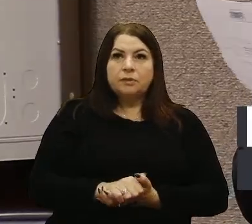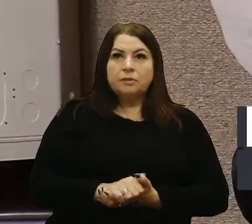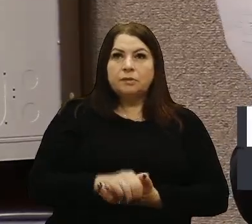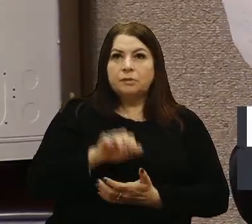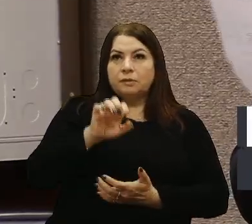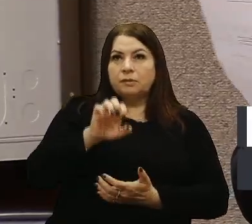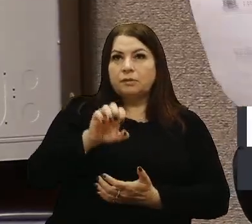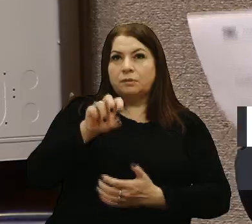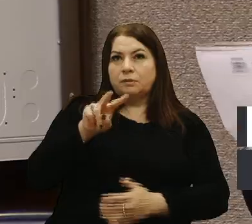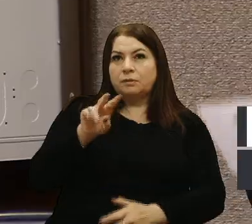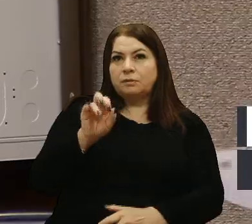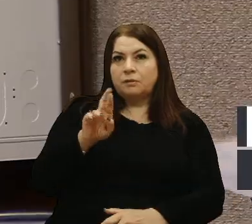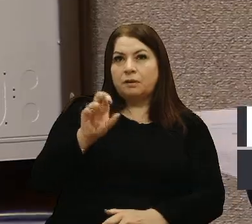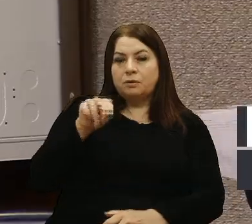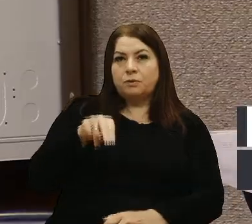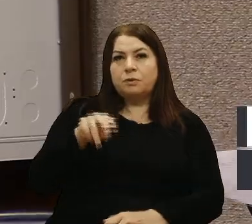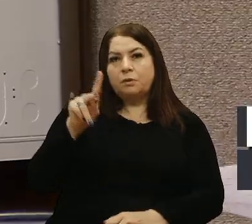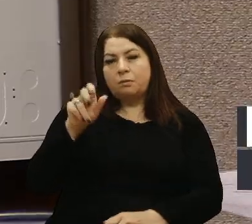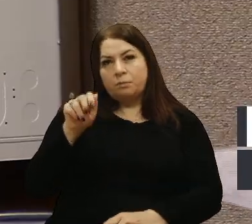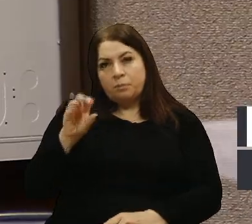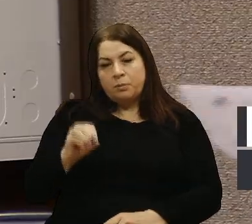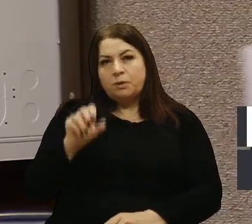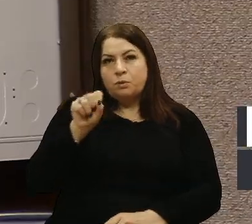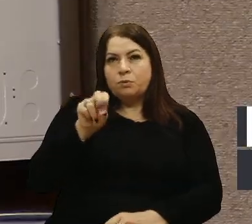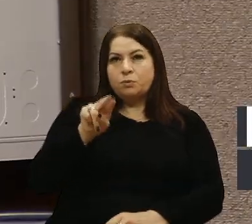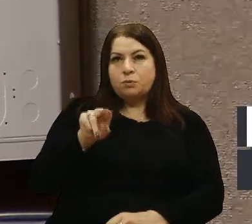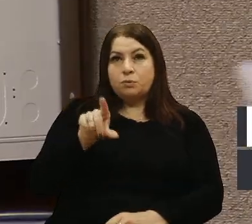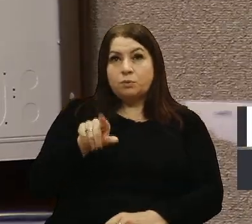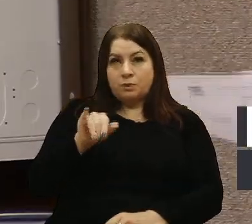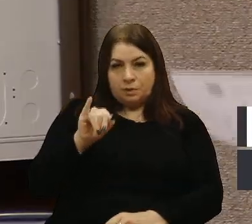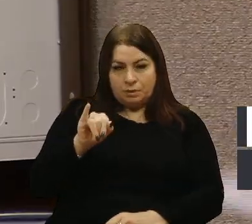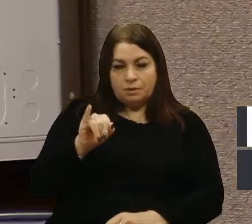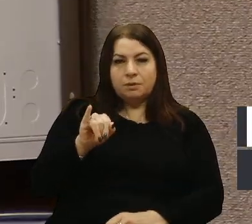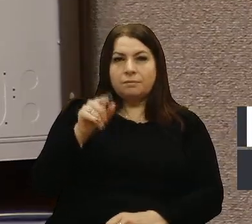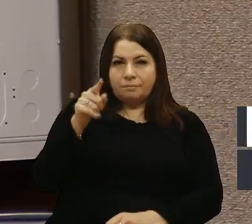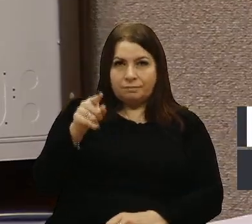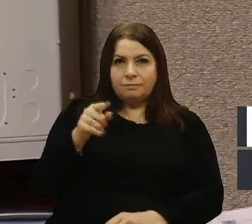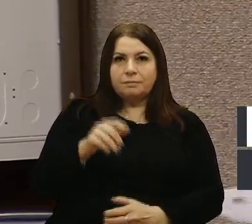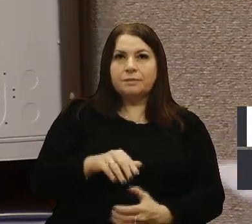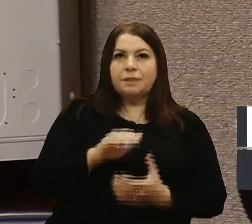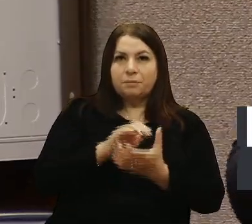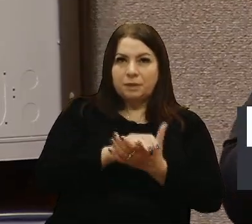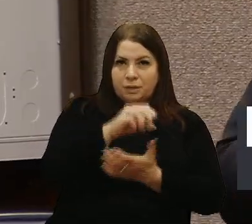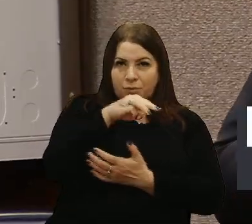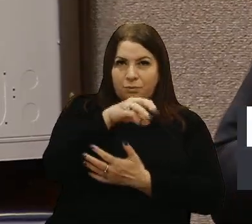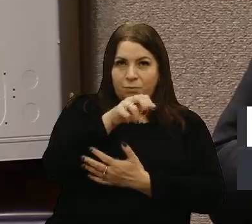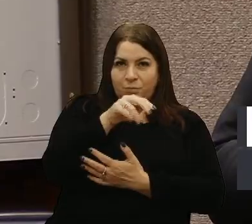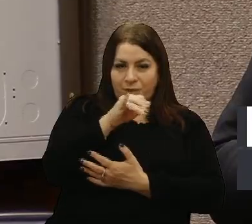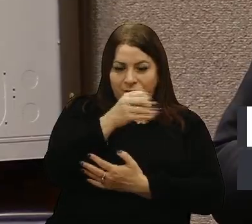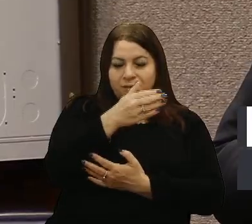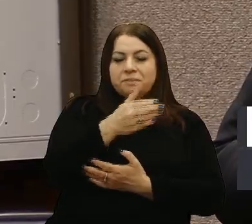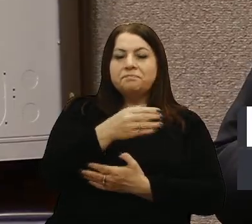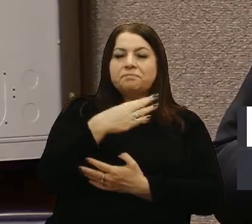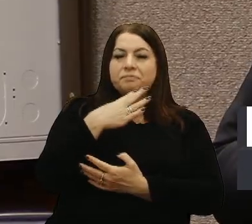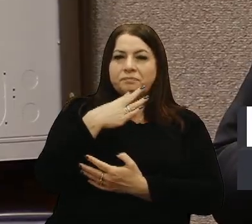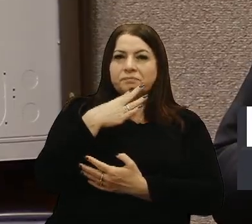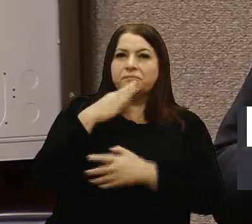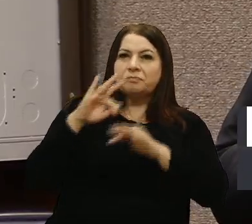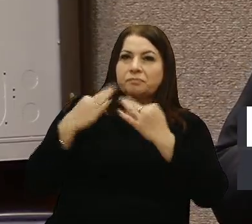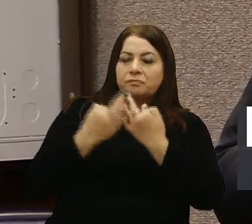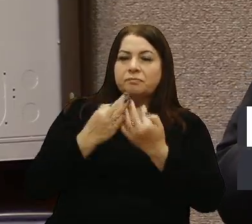Everson, o senhor Paulo, a dona Sueli, né, Everson, marido da Márcia. Conheci essa